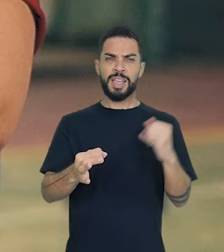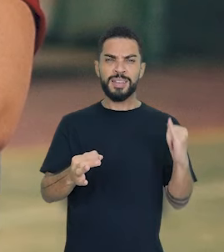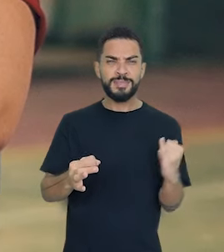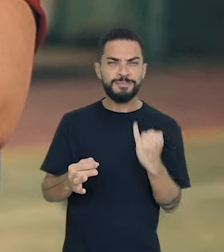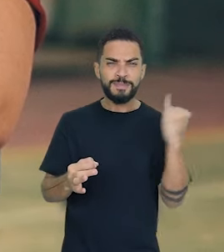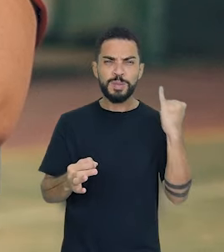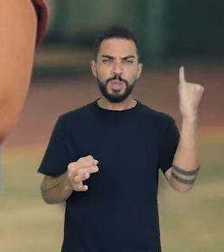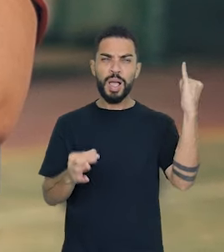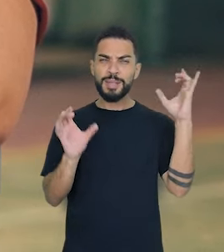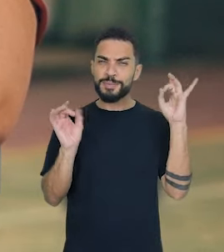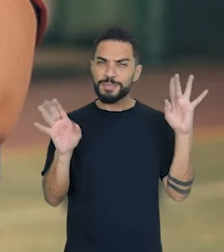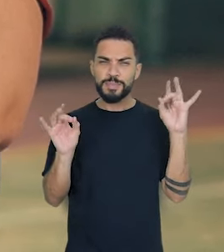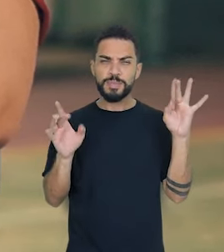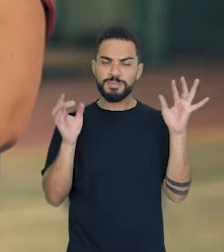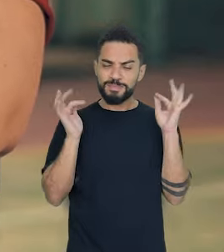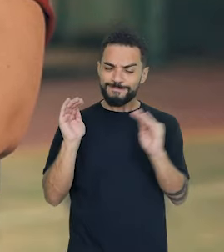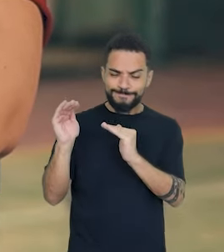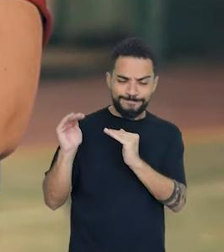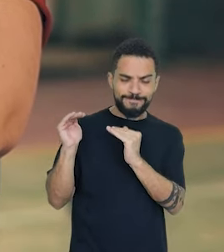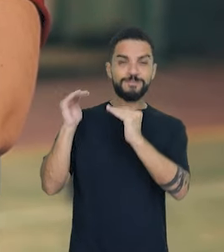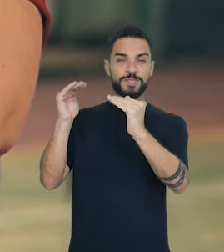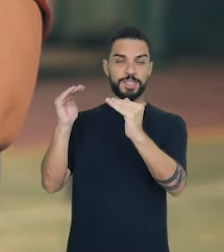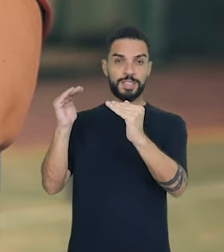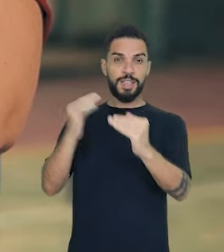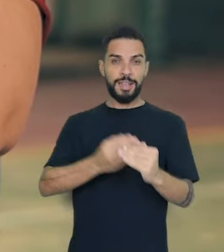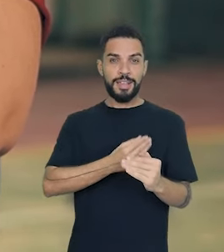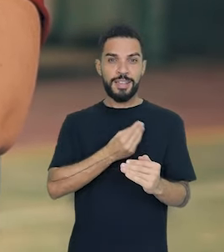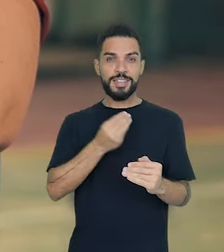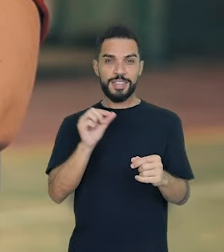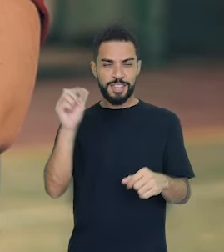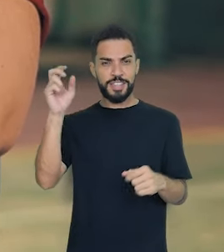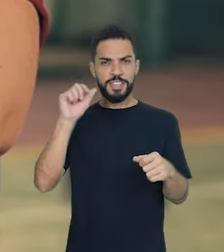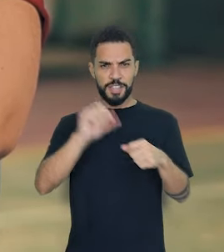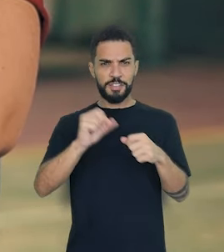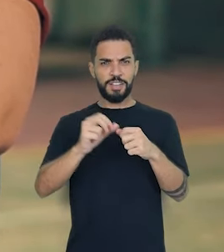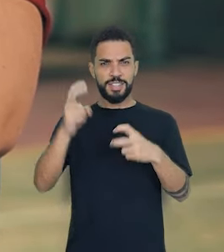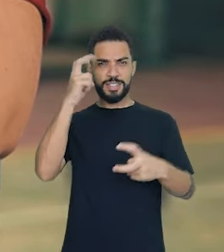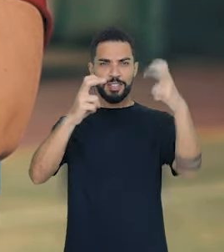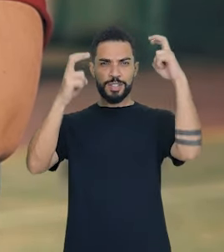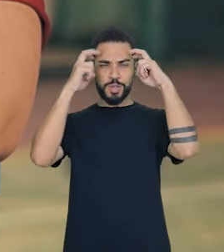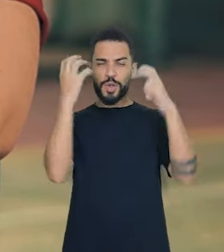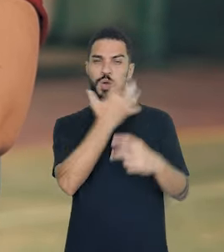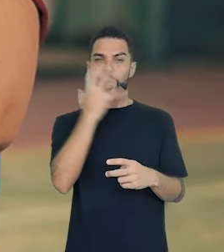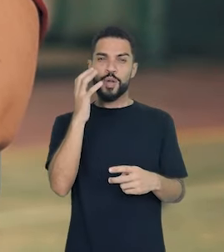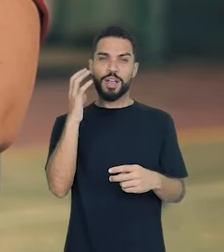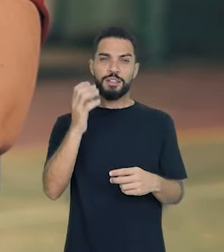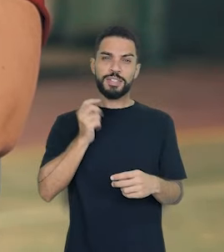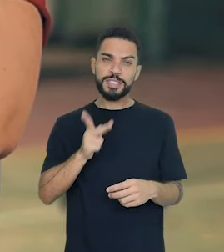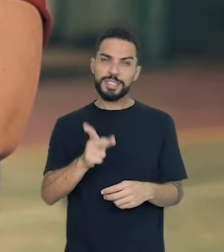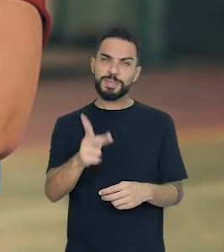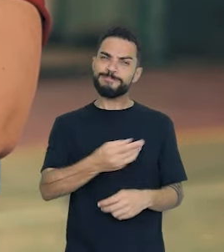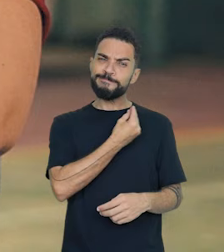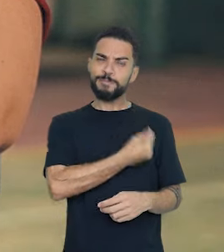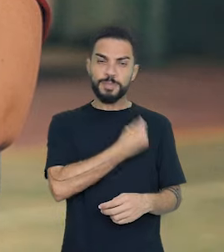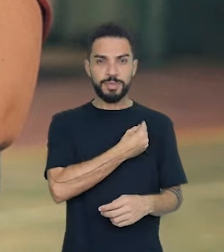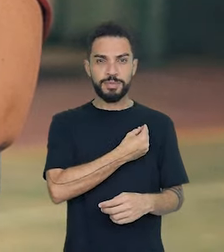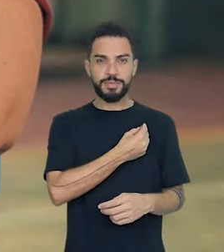importante, que deixa vivo e que cria novas estrelas, novos